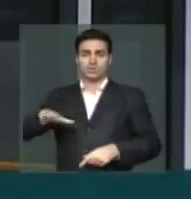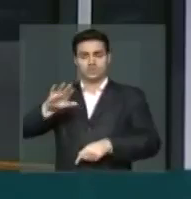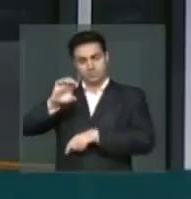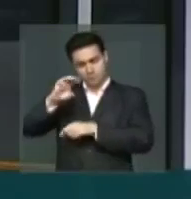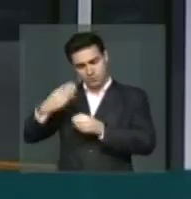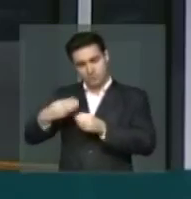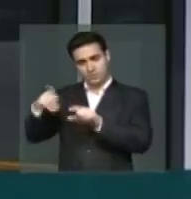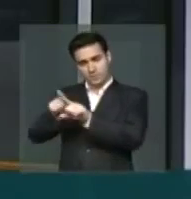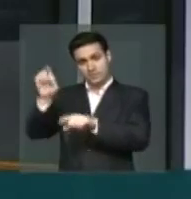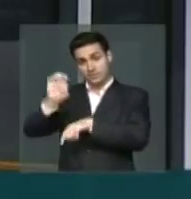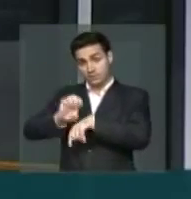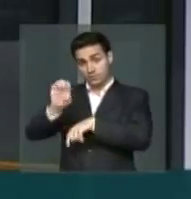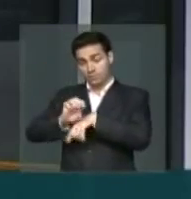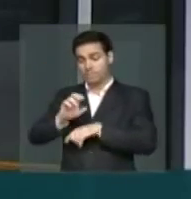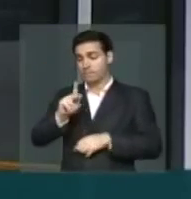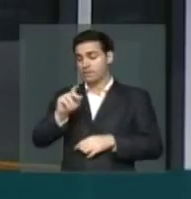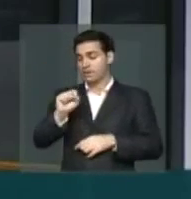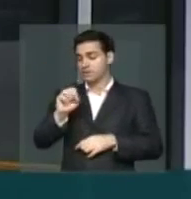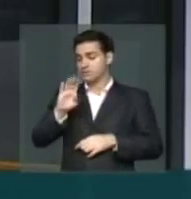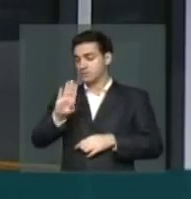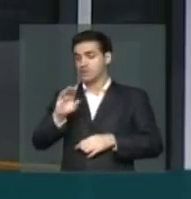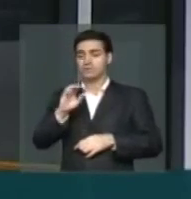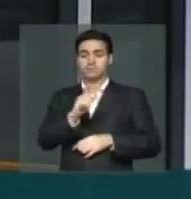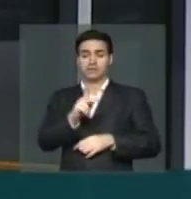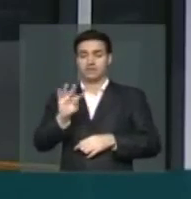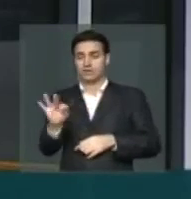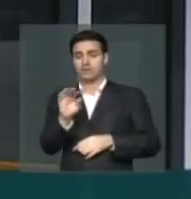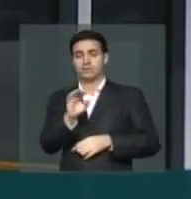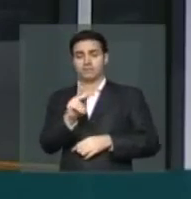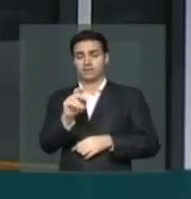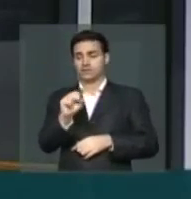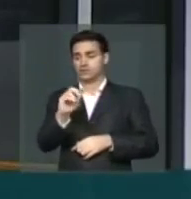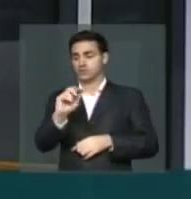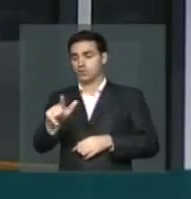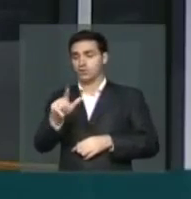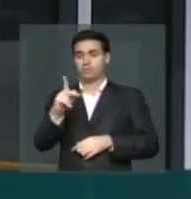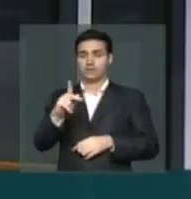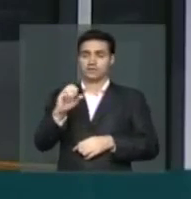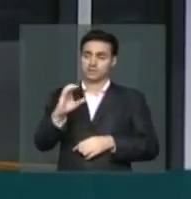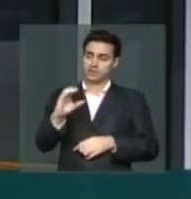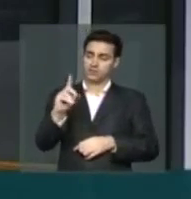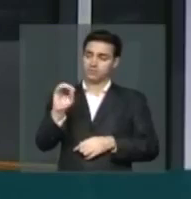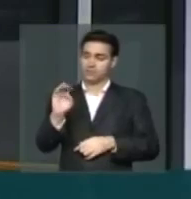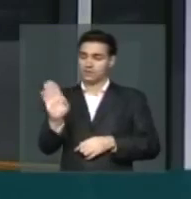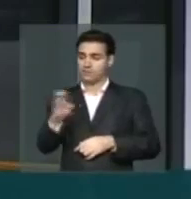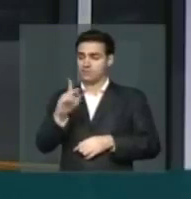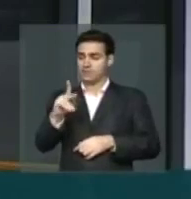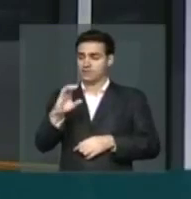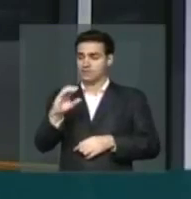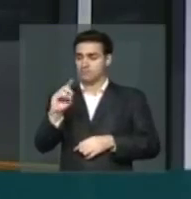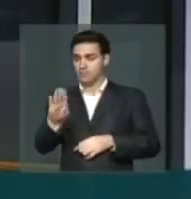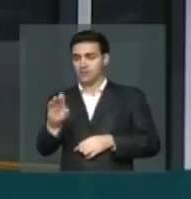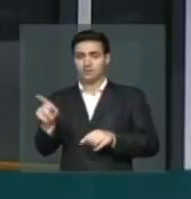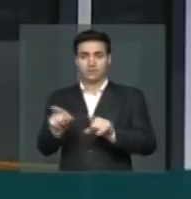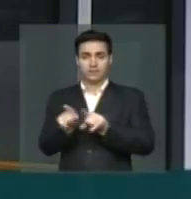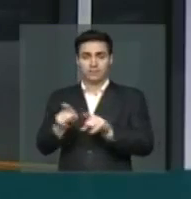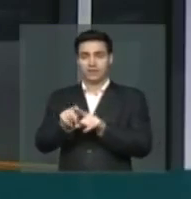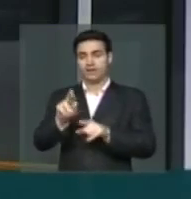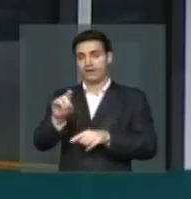estadual. PSB, PT, PSOL, PCdoB, PCB e